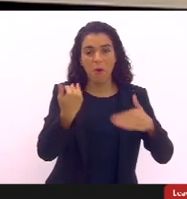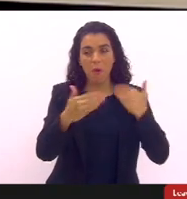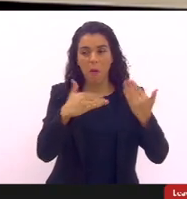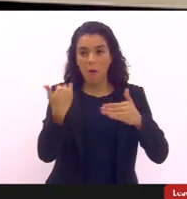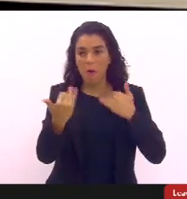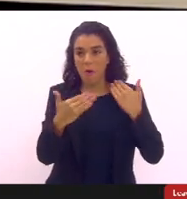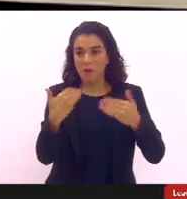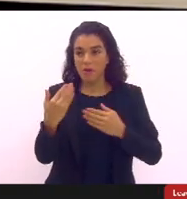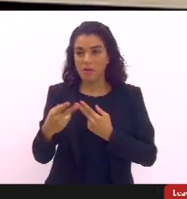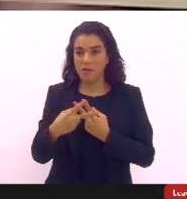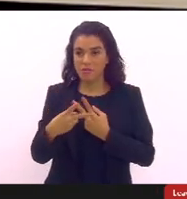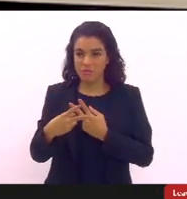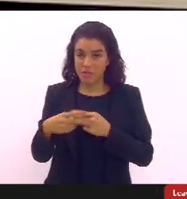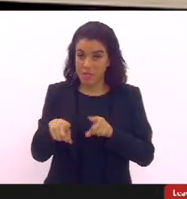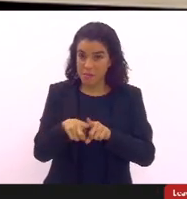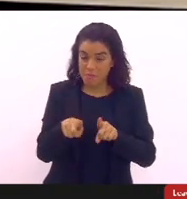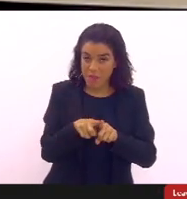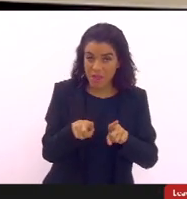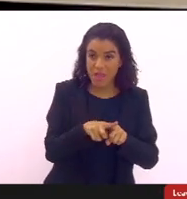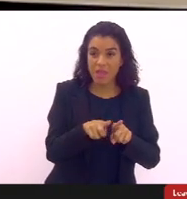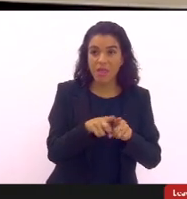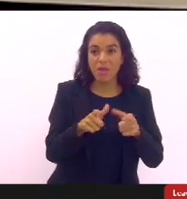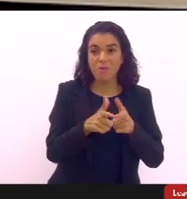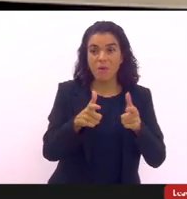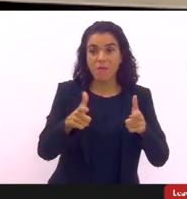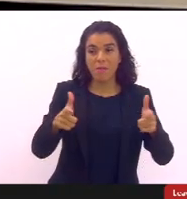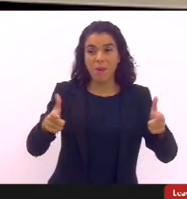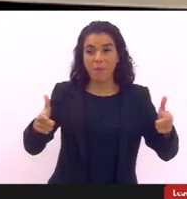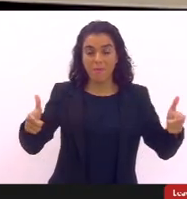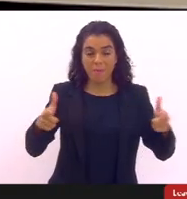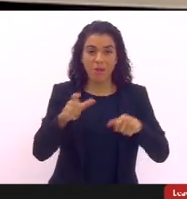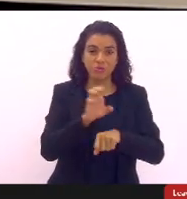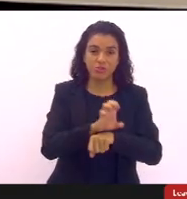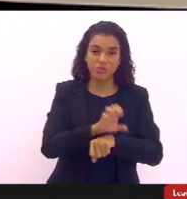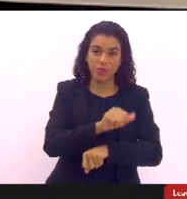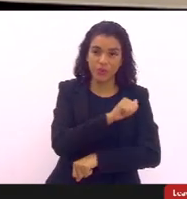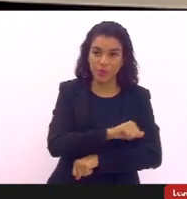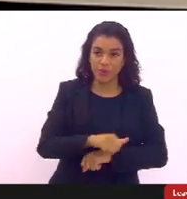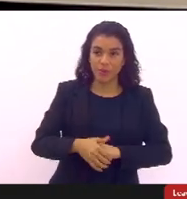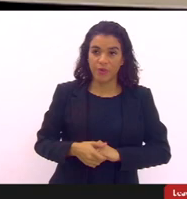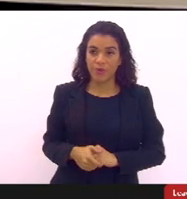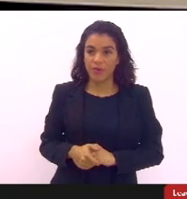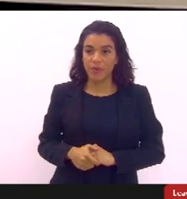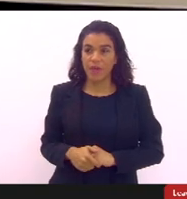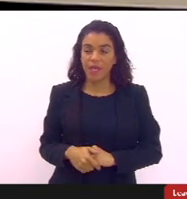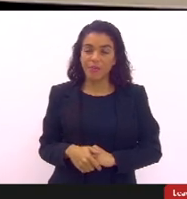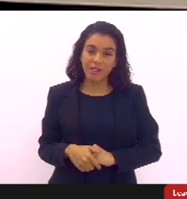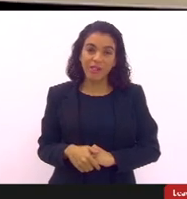não dizer do impacto dela para o agravamento da tuberculose em todo o estado do Rio de Janeiro. Enfim.